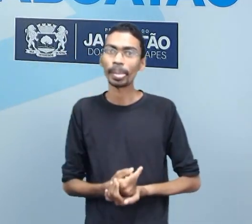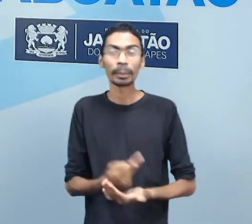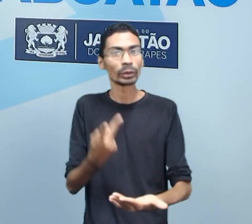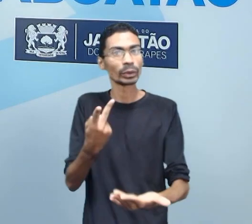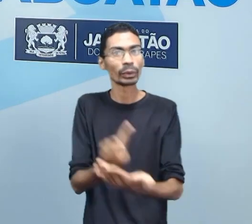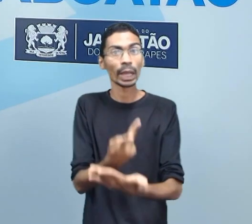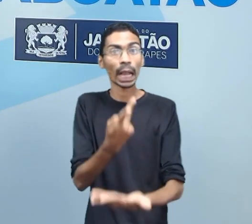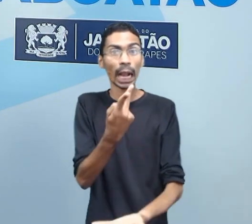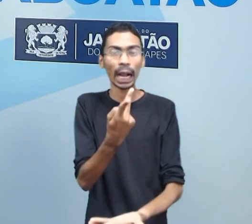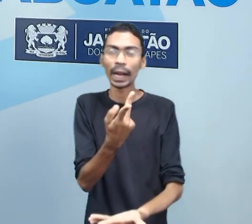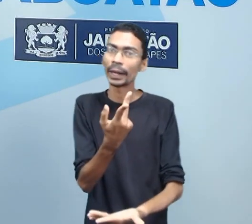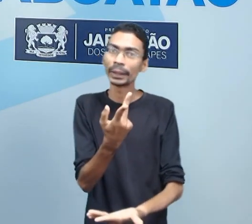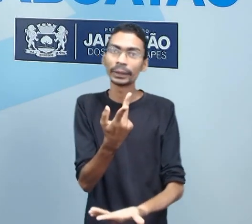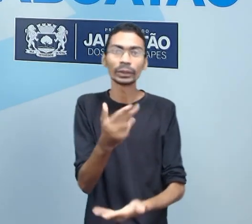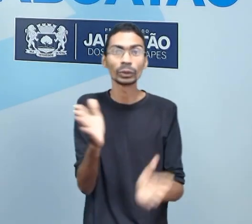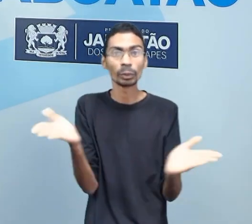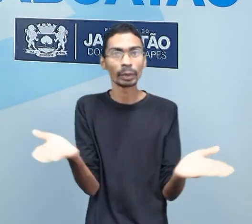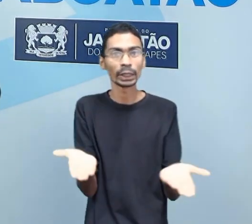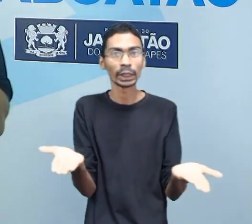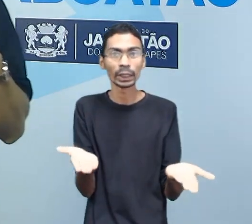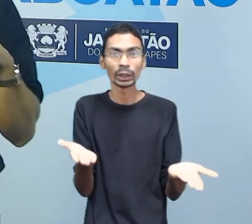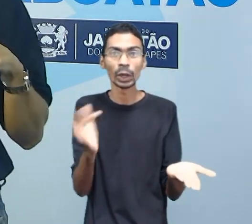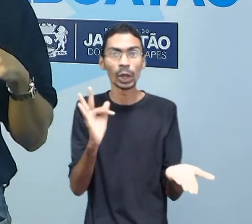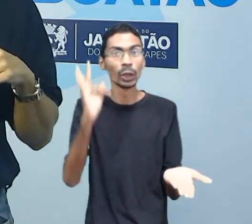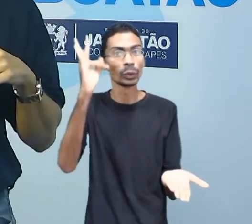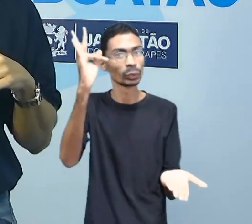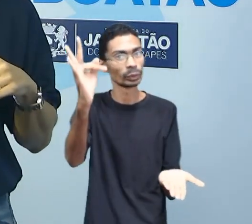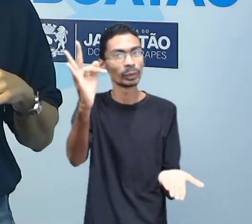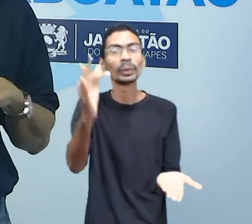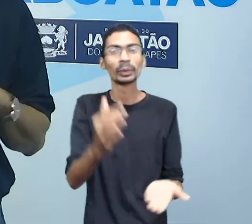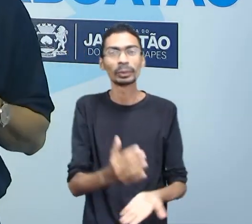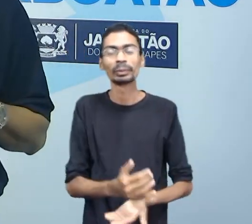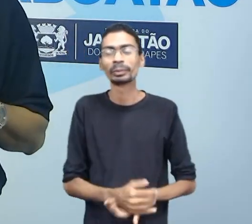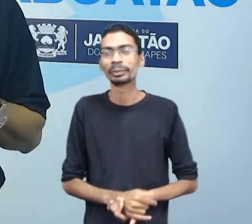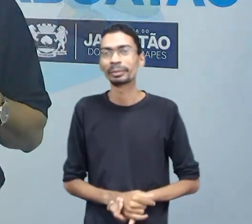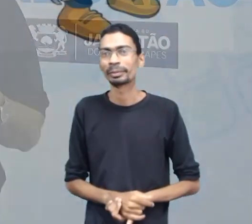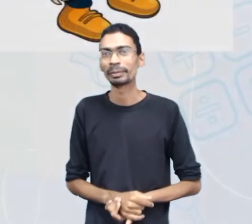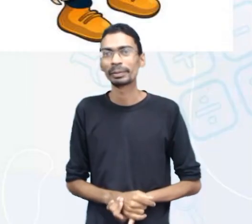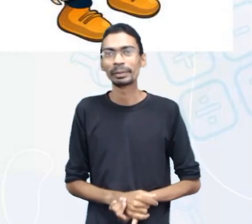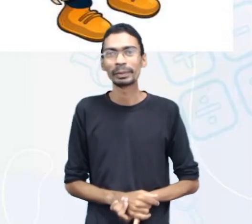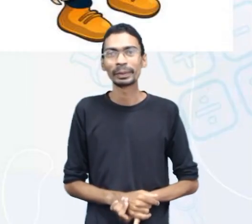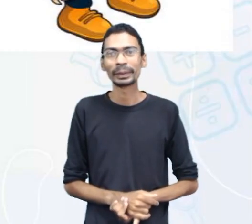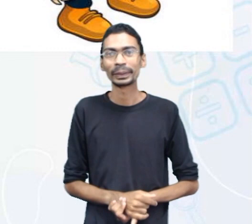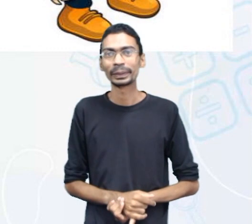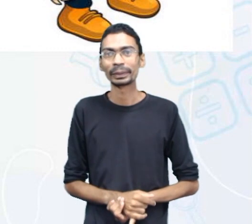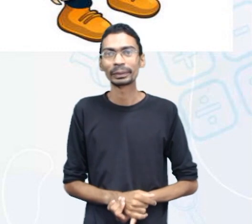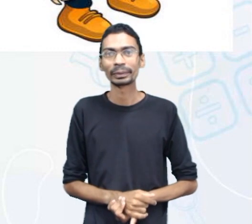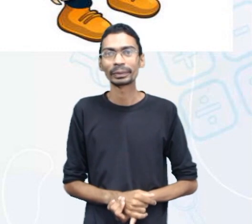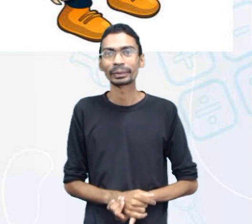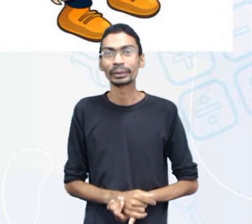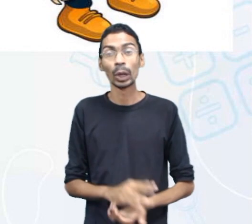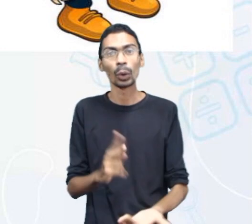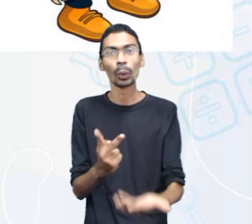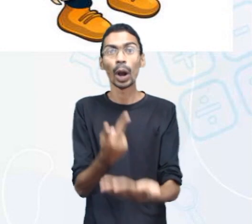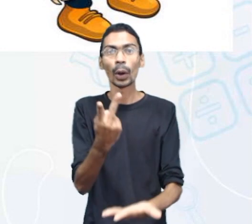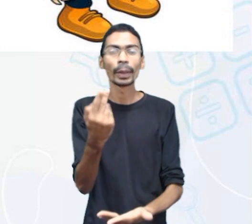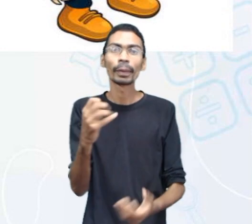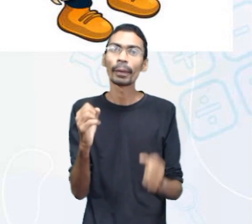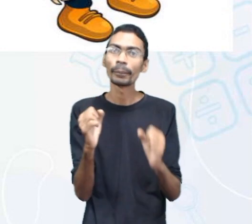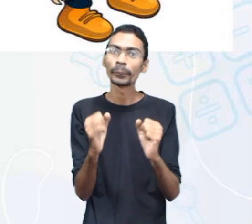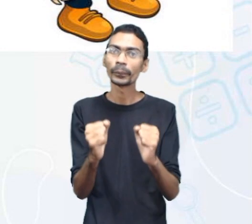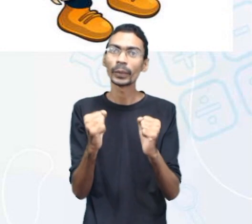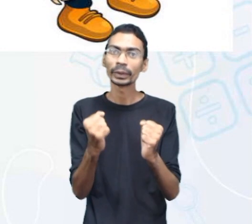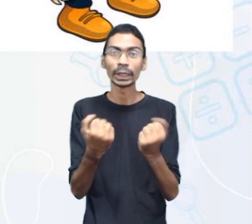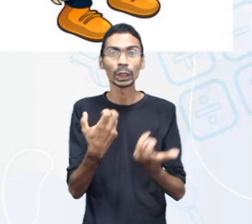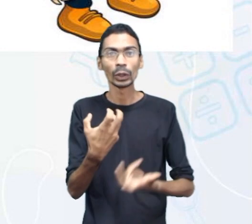cometer os mesmos erros no presente e no futuro é um acontecimento pode